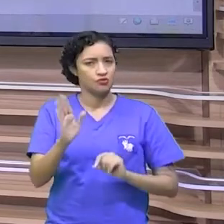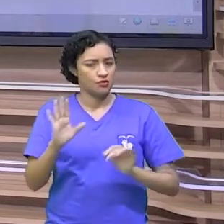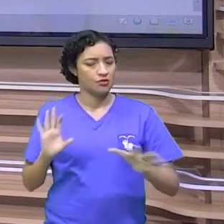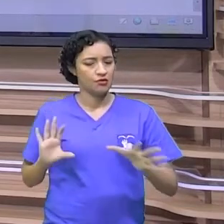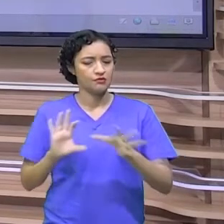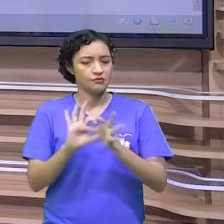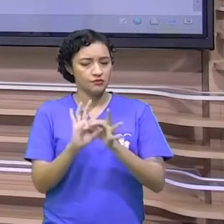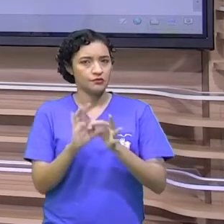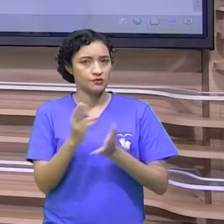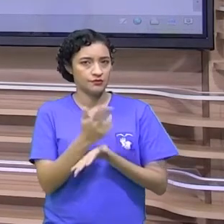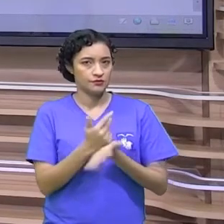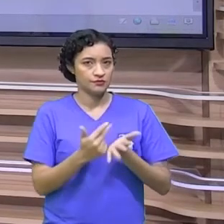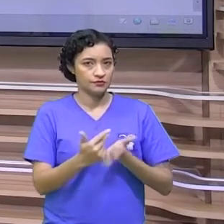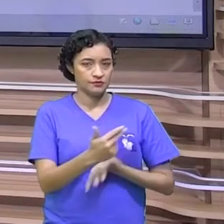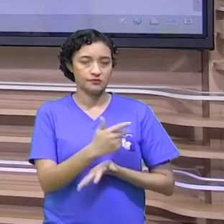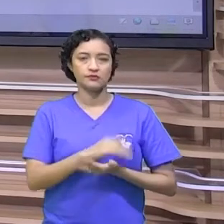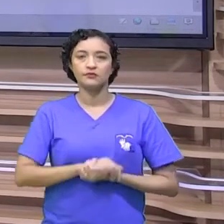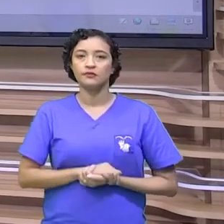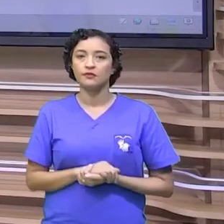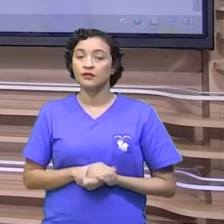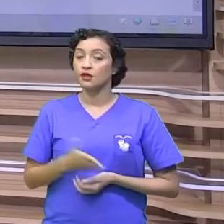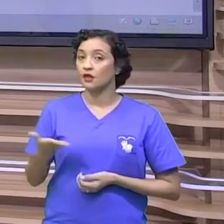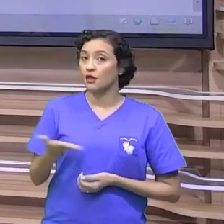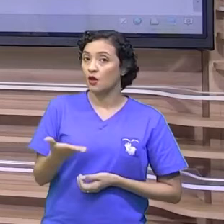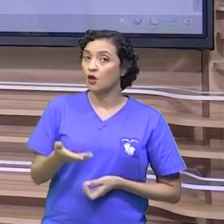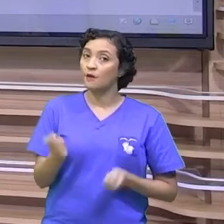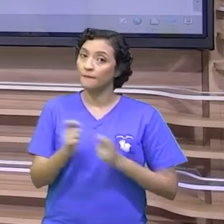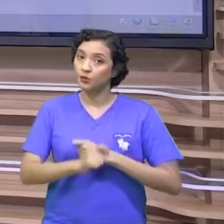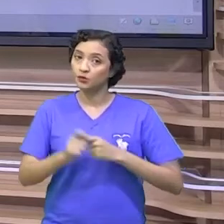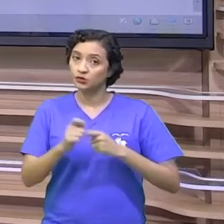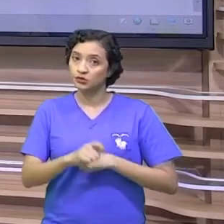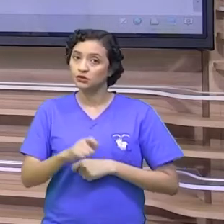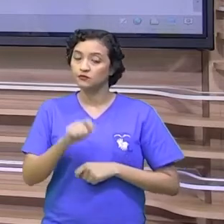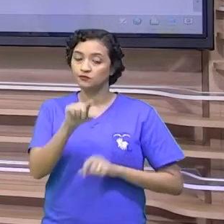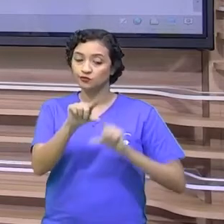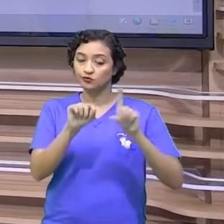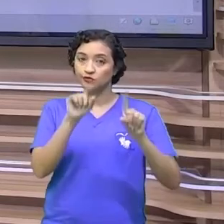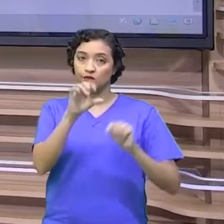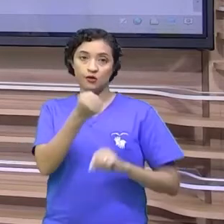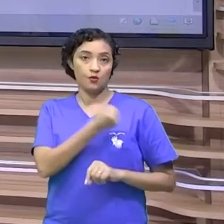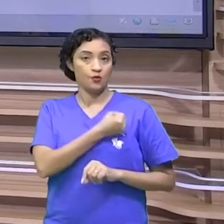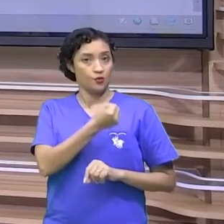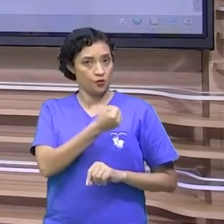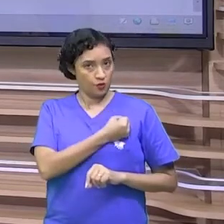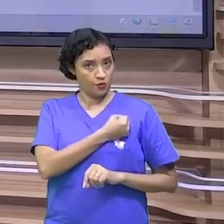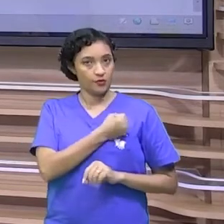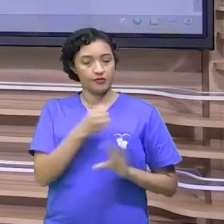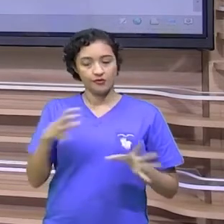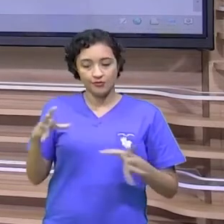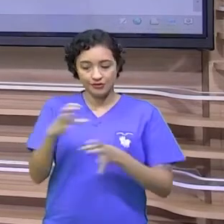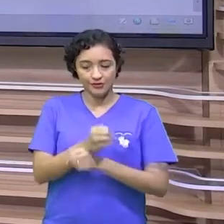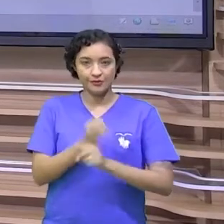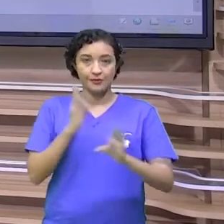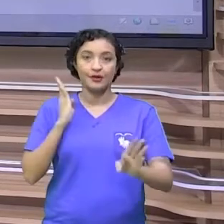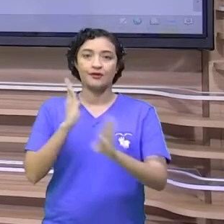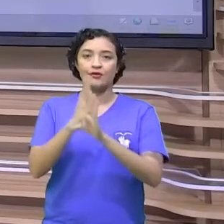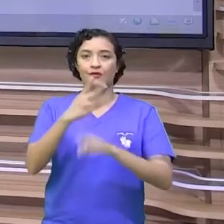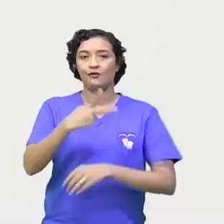composição de figuras. E agora podemos usar as medidas dos dois triângulos no retângulo para poder encontrar o perímetro. Vamos